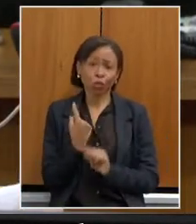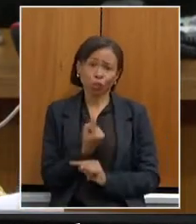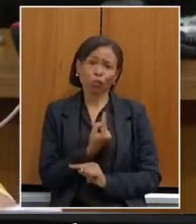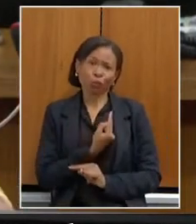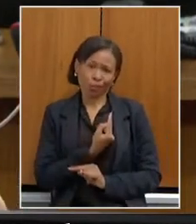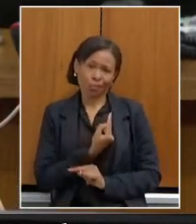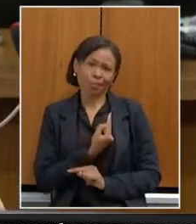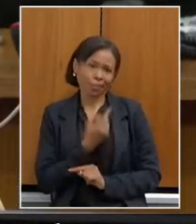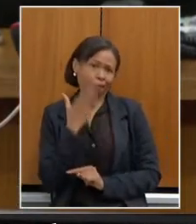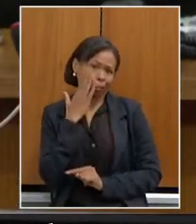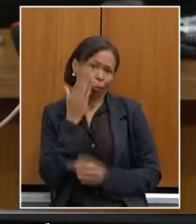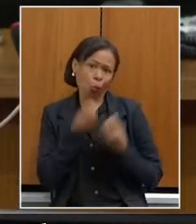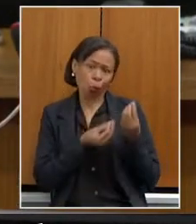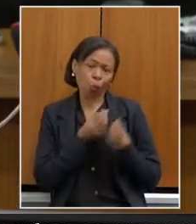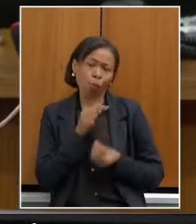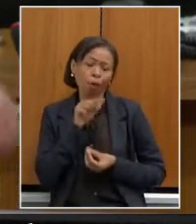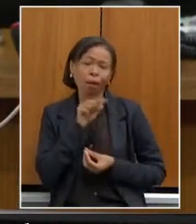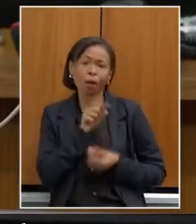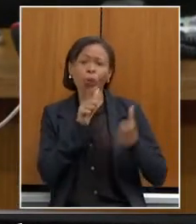hospitais